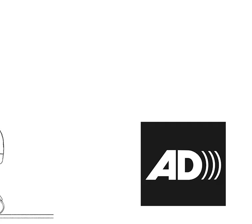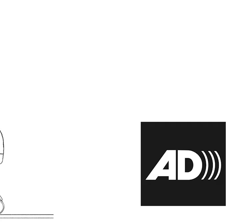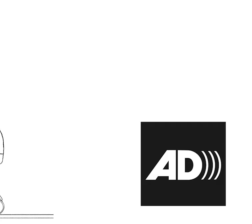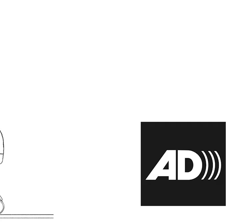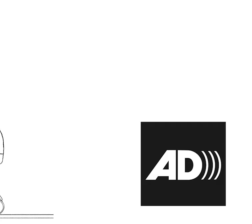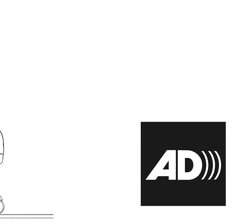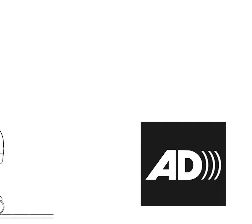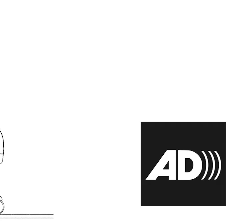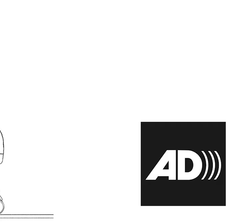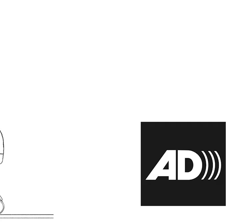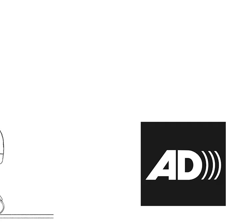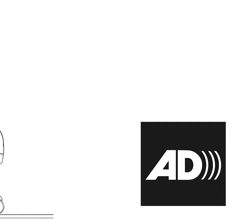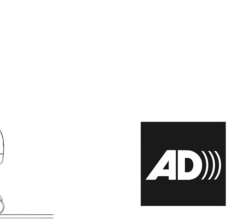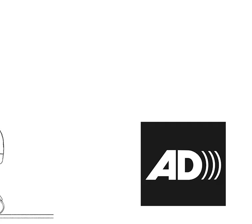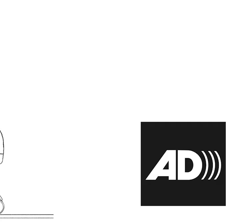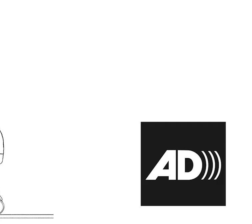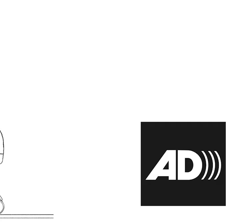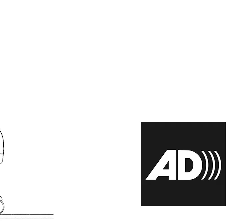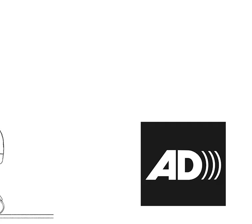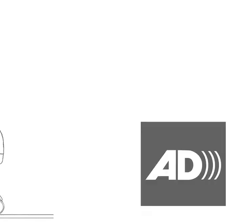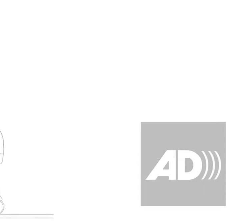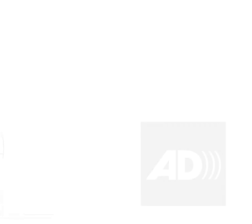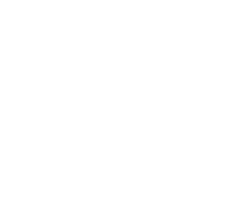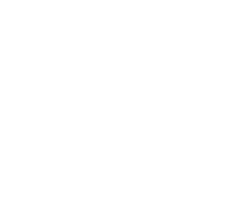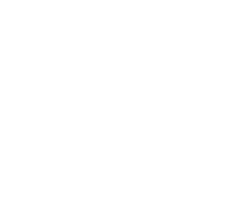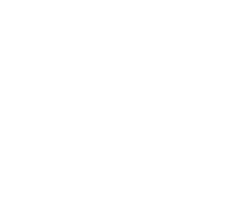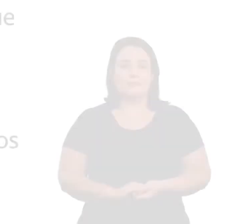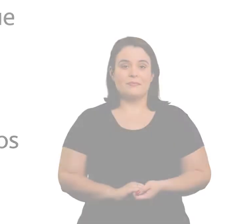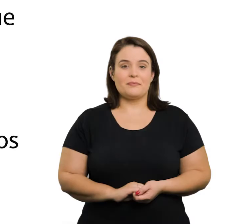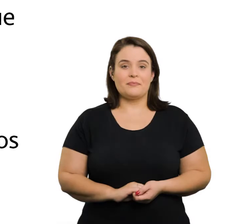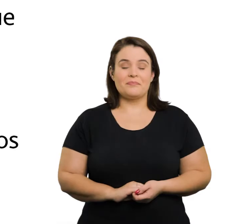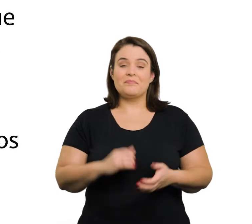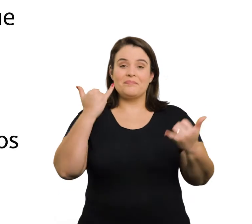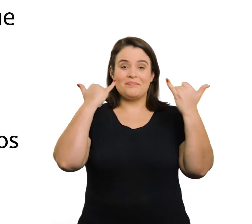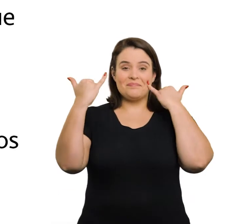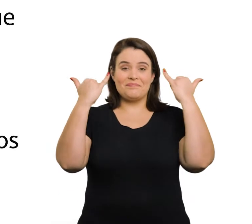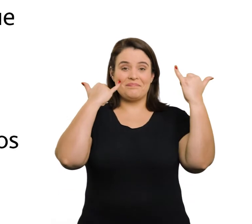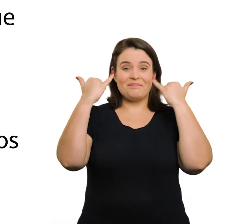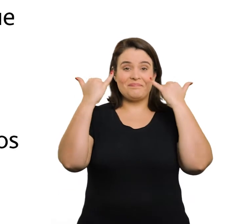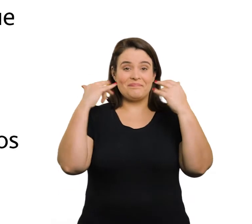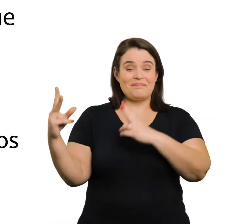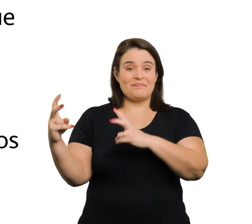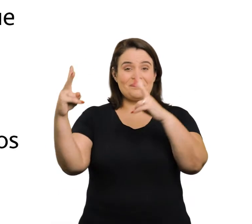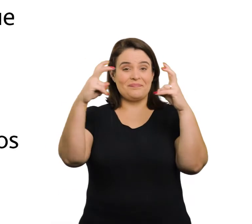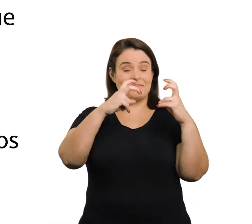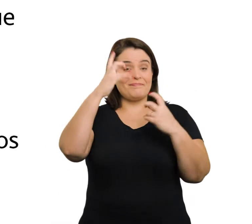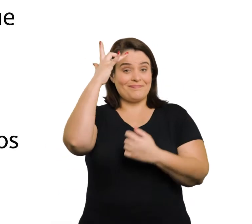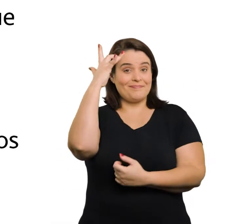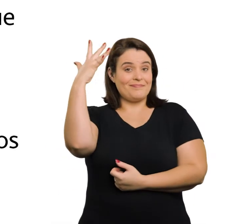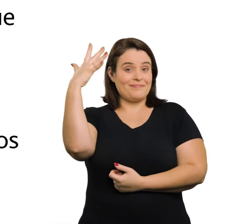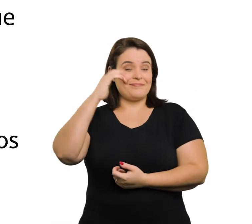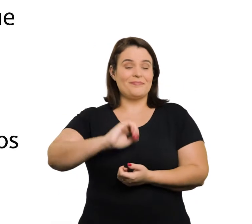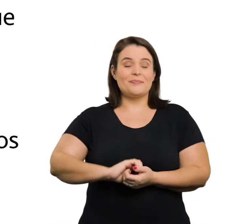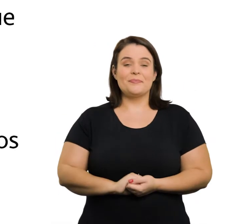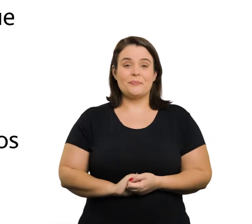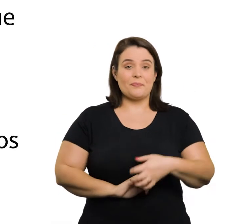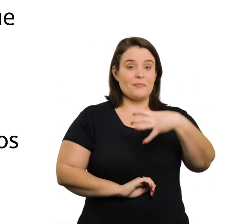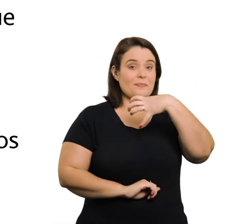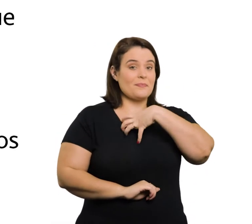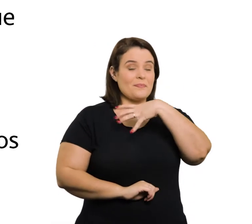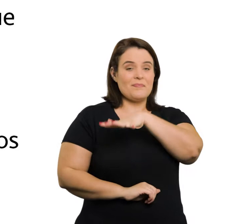sinalização é exemplo de uso simples e intuitivo. Informação de fácil percepção.